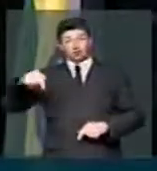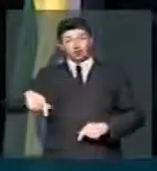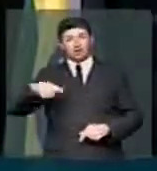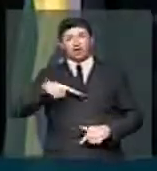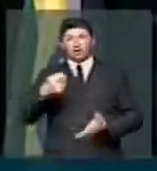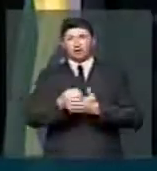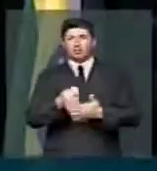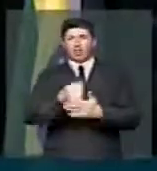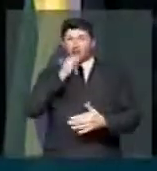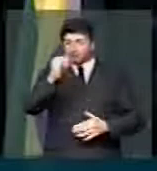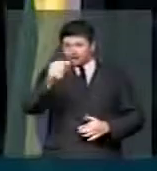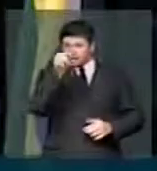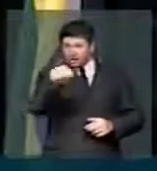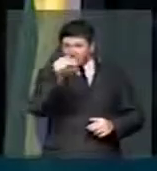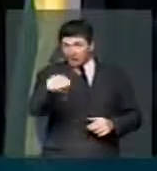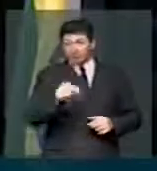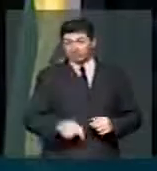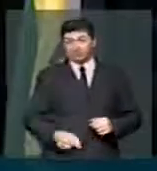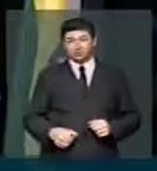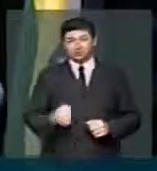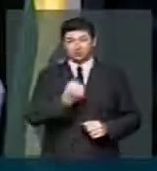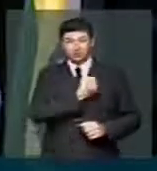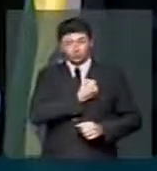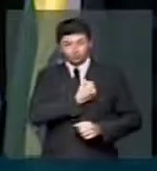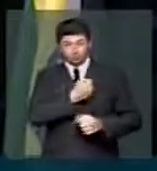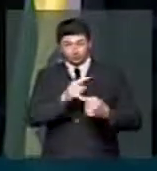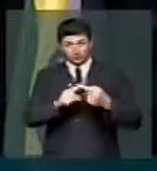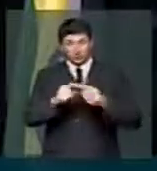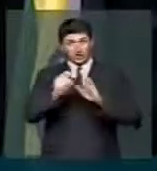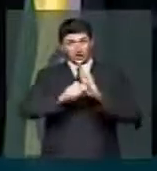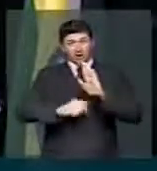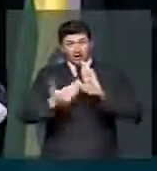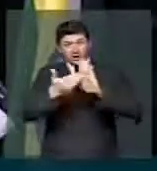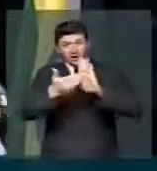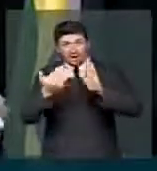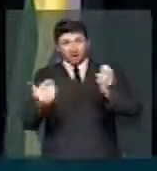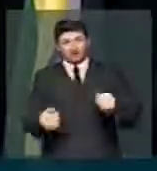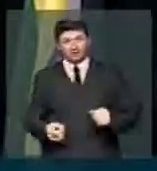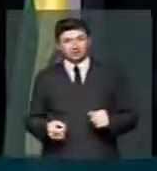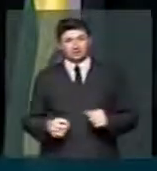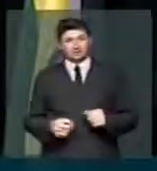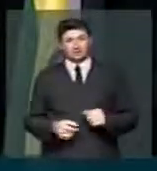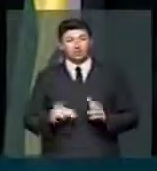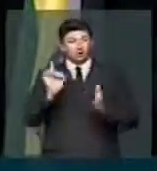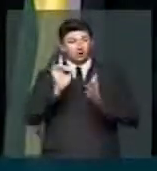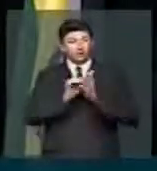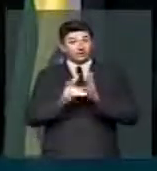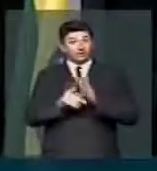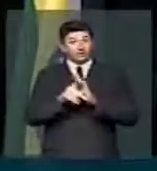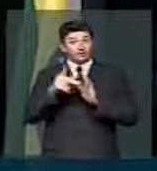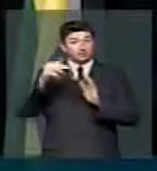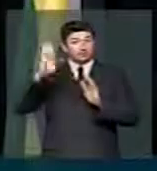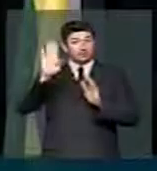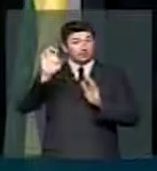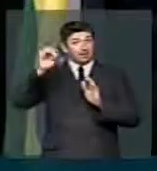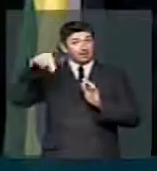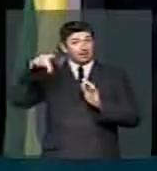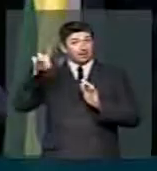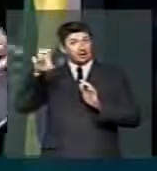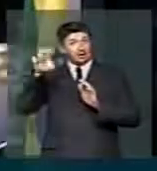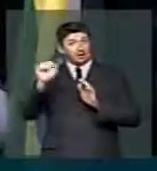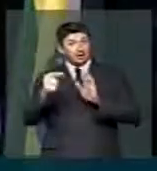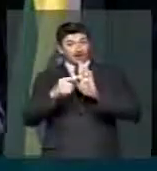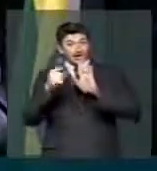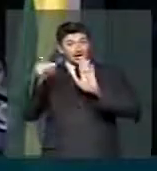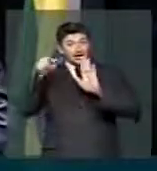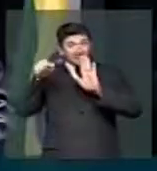o dever de alertar isto, com números. O relatório está aqui, timbre oficial do BNDES. É ele que